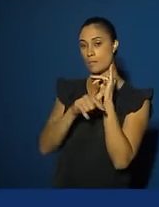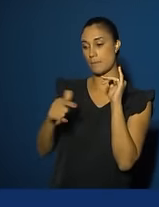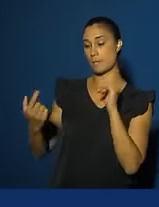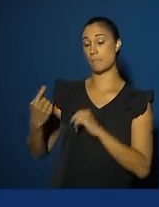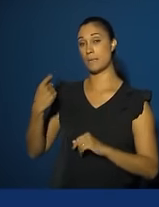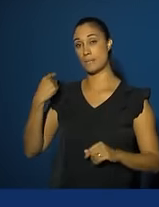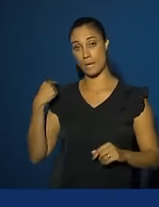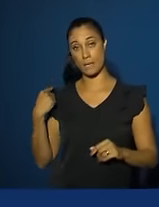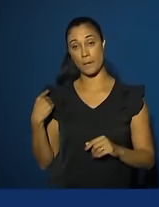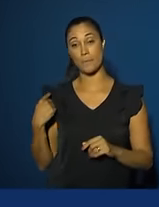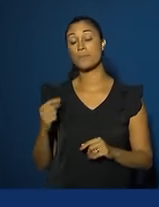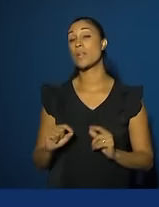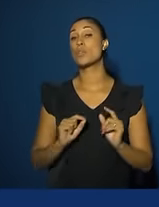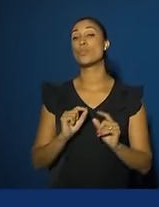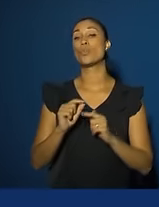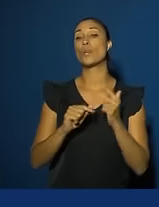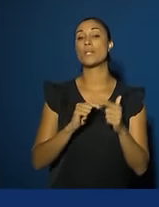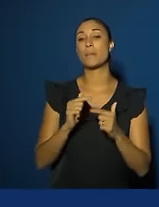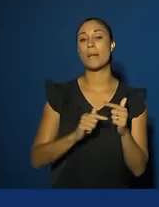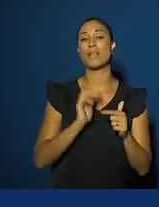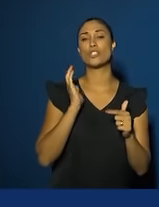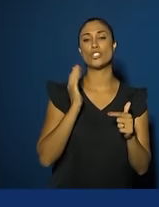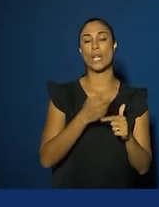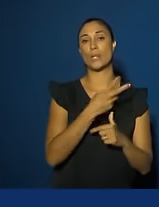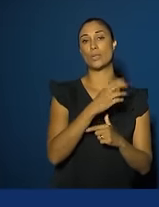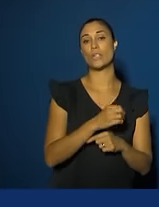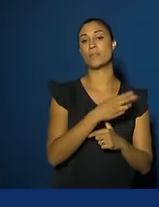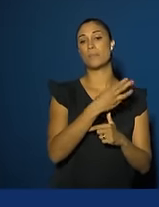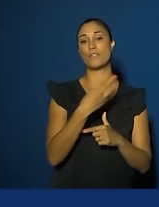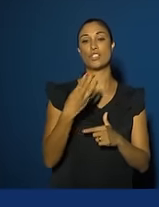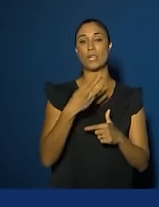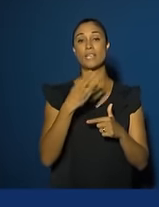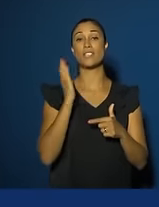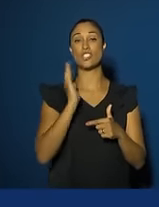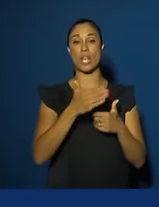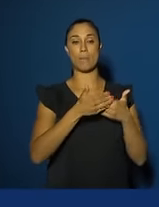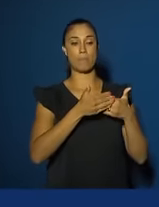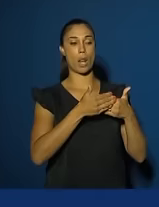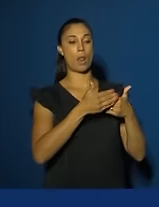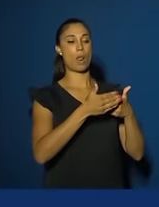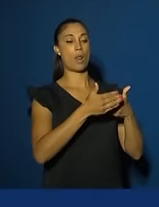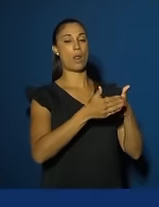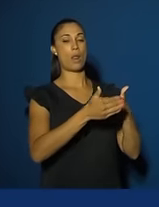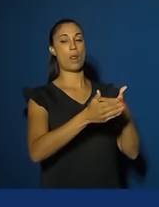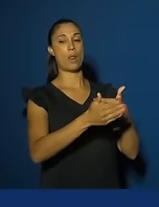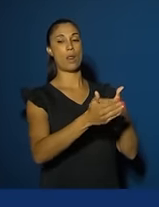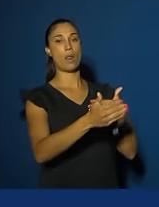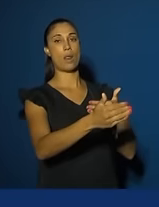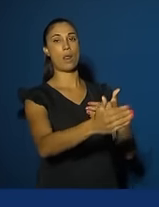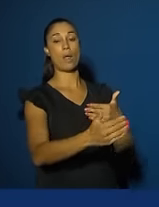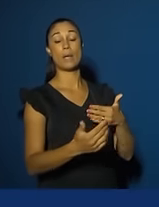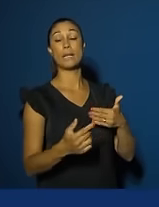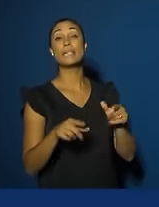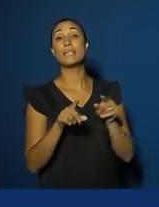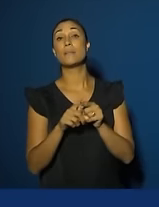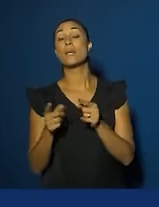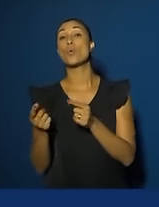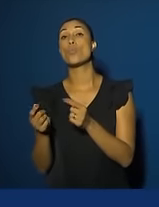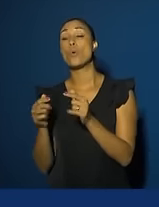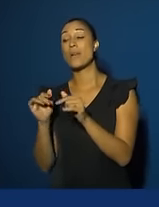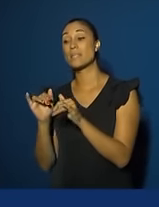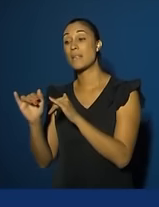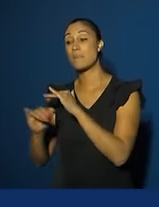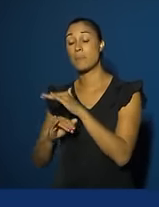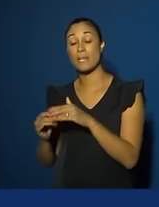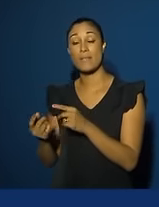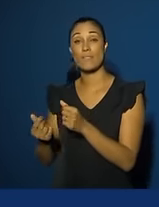retrasada elas foram trabalhadas ao longo de 2023 todo inclusive com o mercado financeiro o